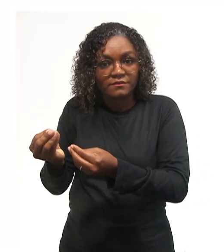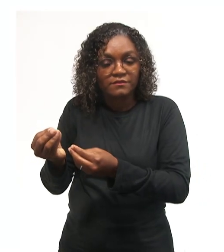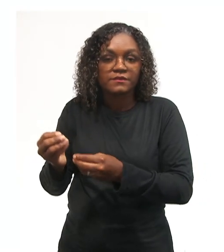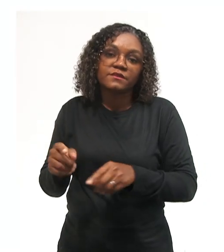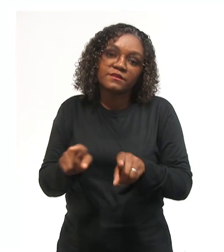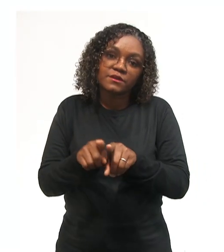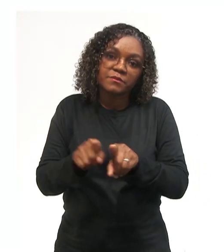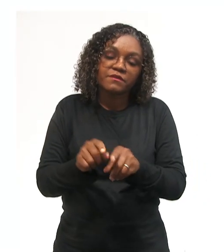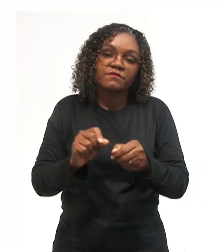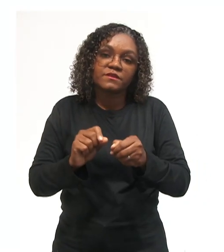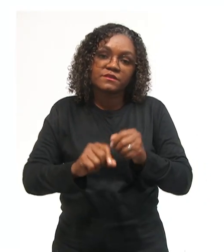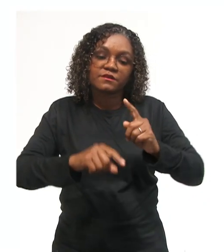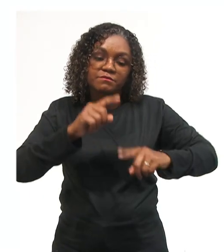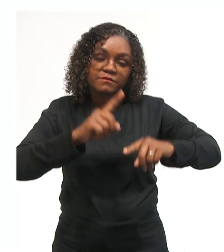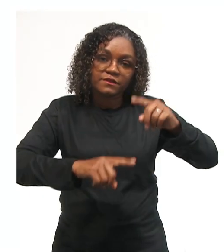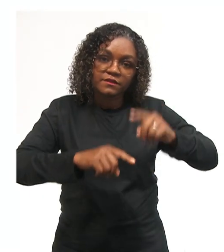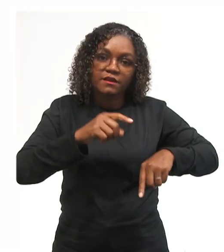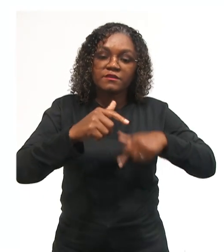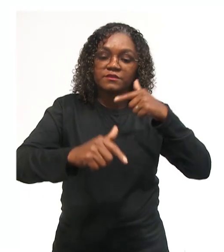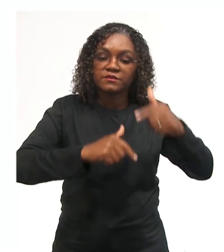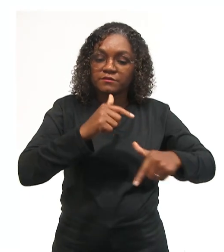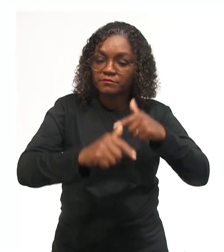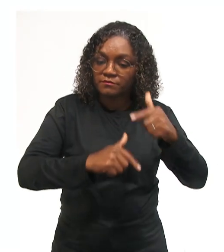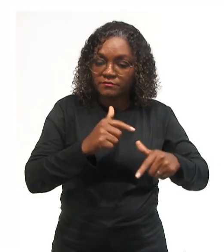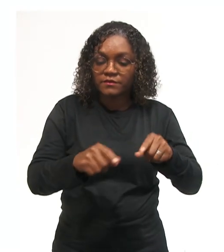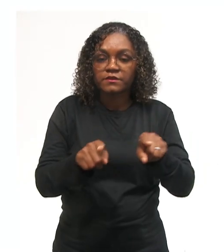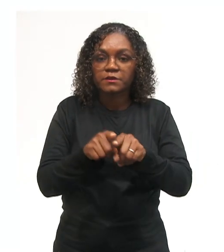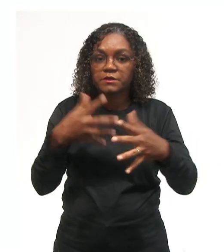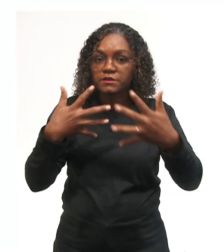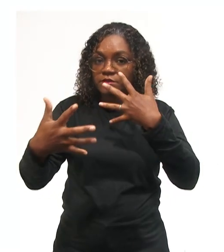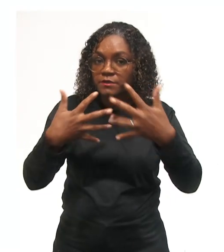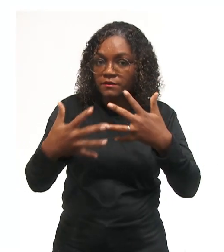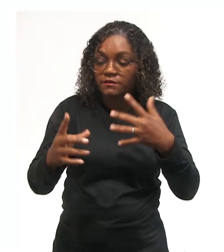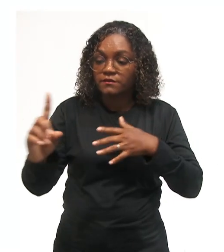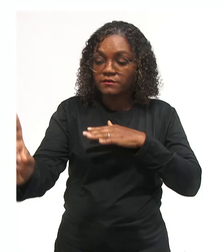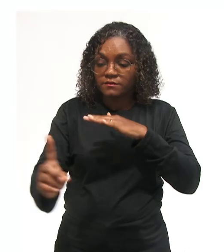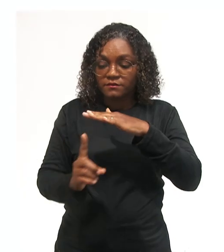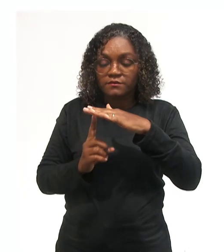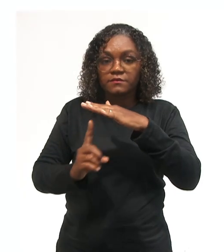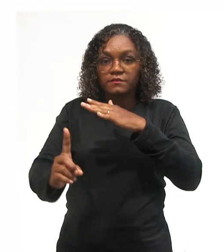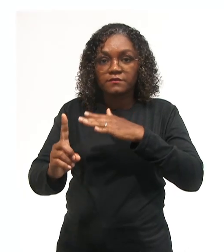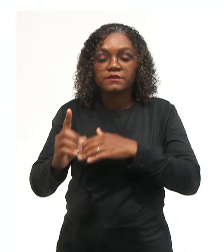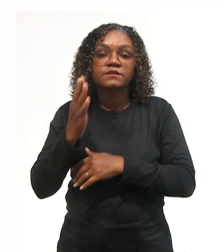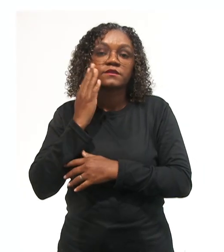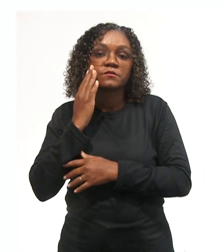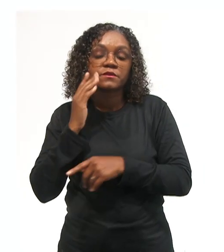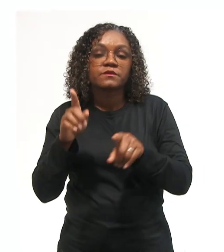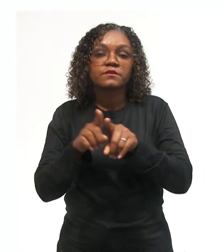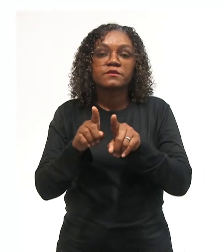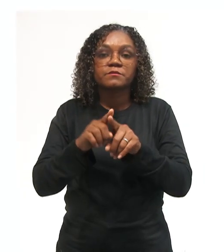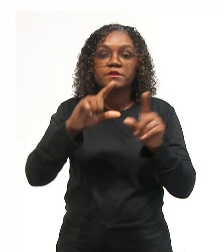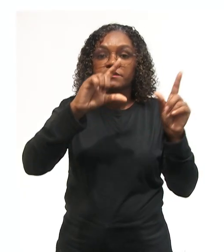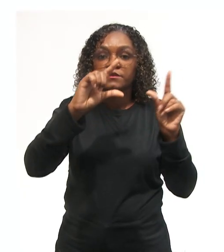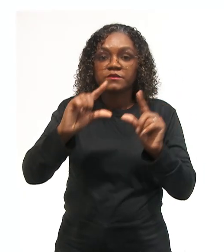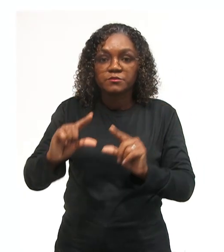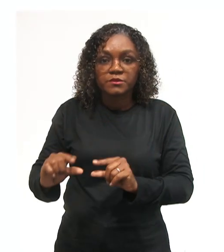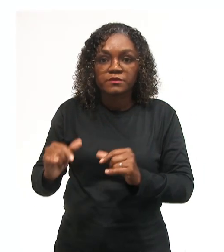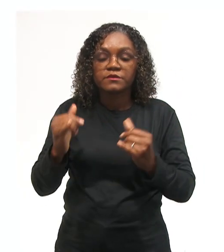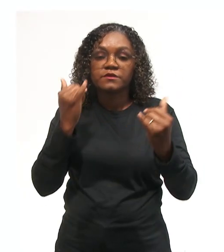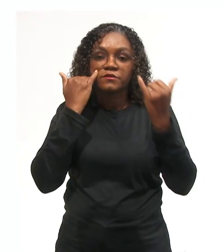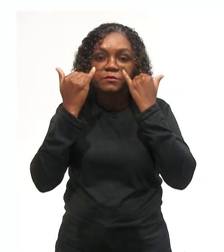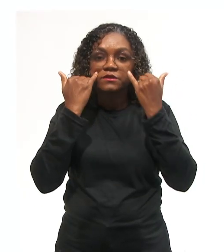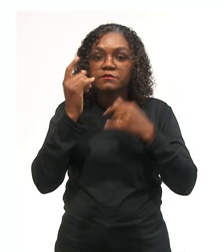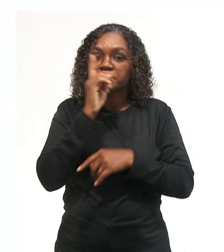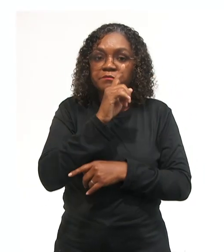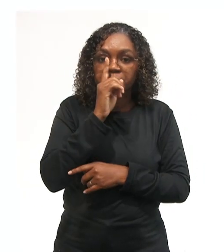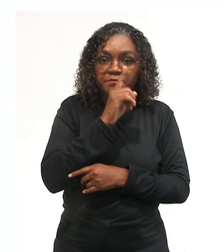algumas atividades que garantam então transparência e proteção dos consumidores para diminuir a assimetria de informação que existe entre